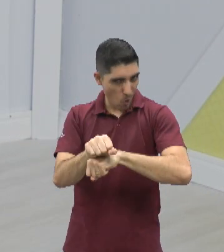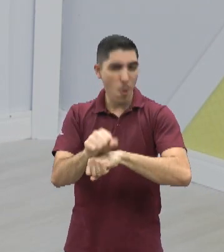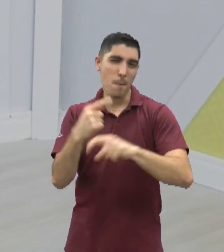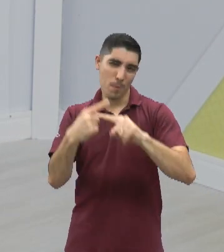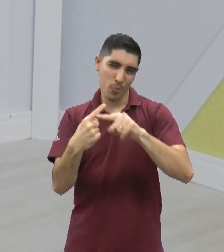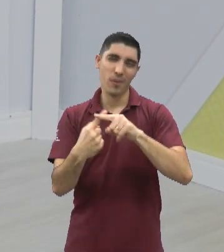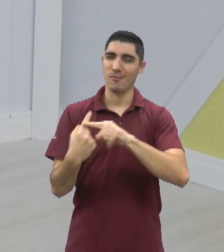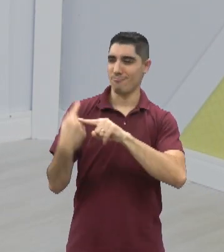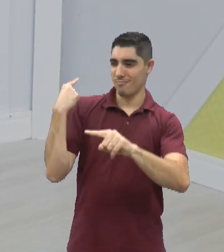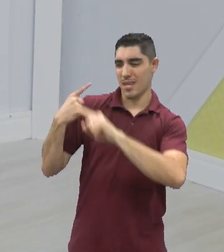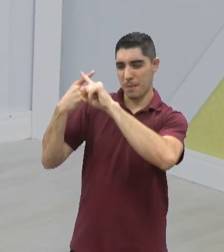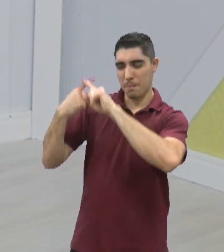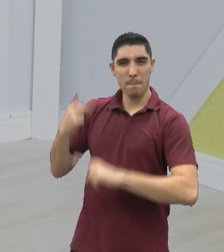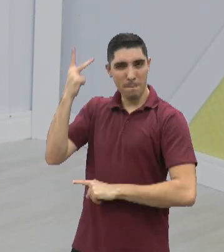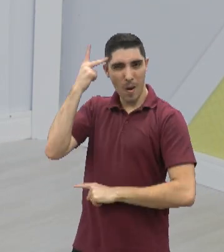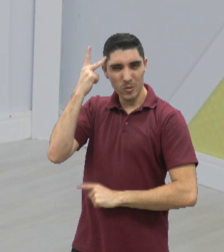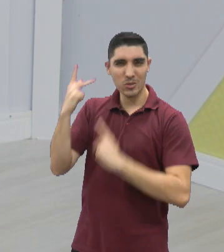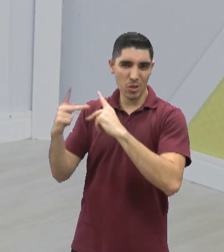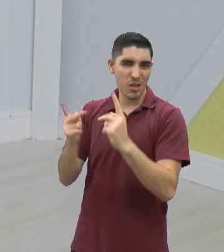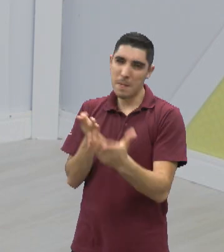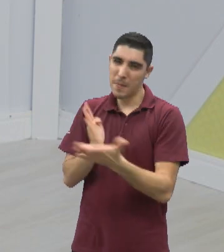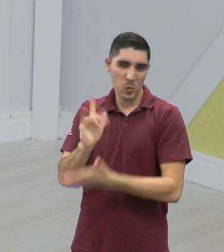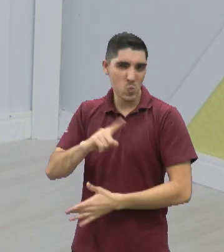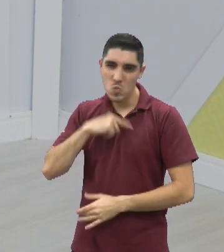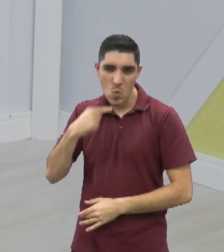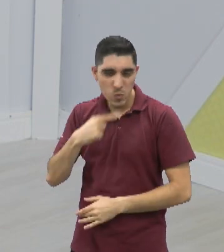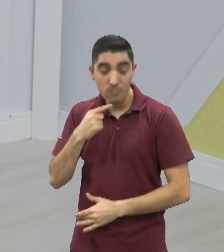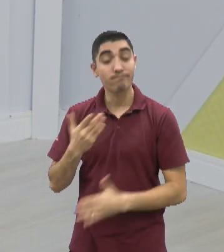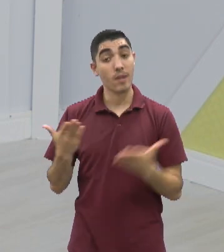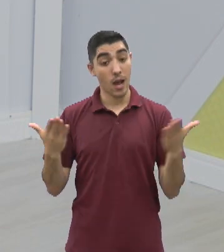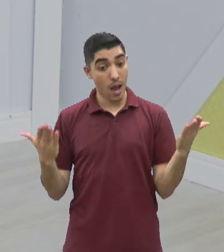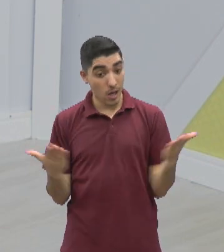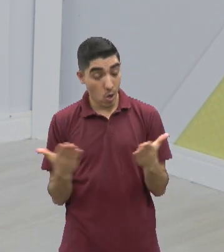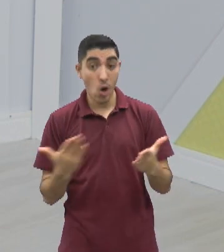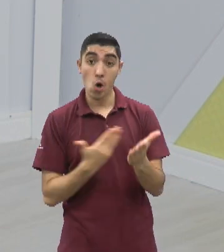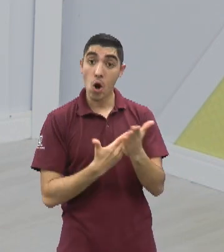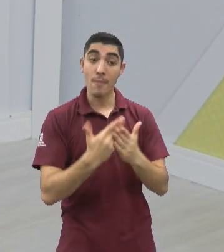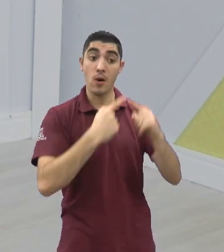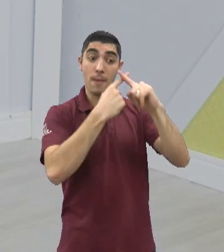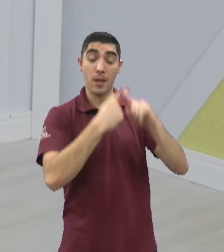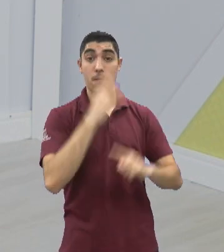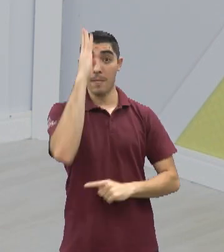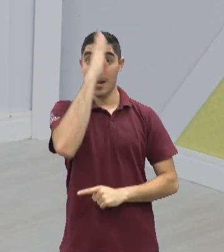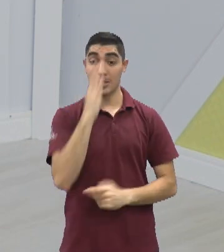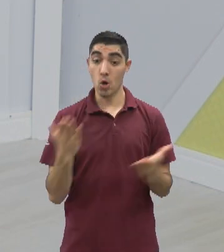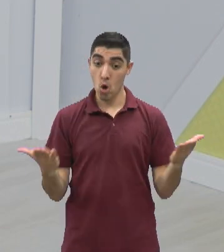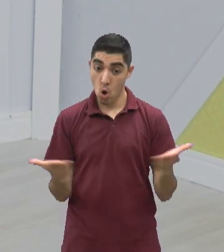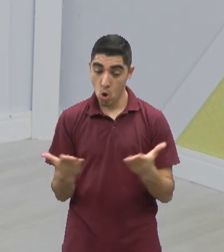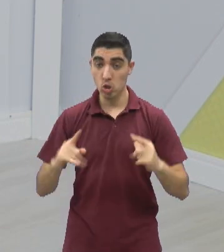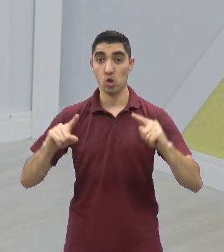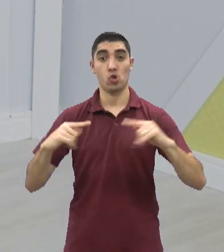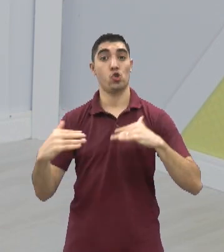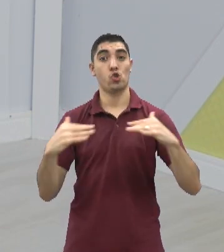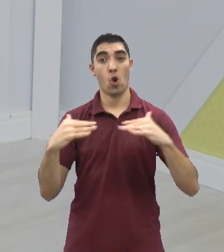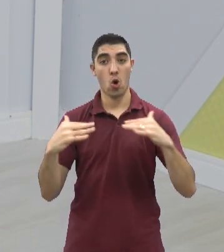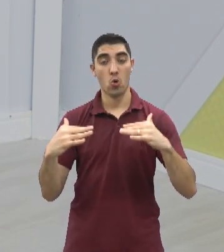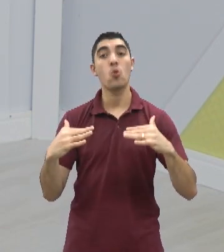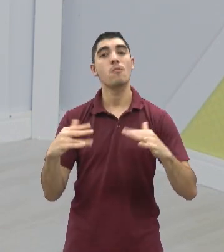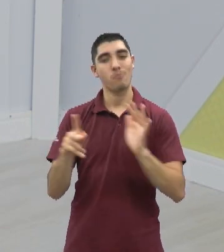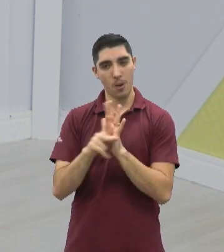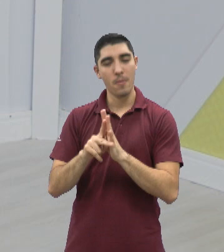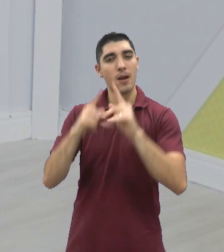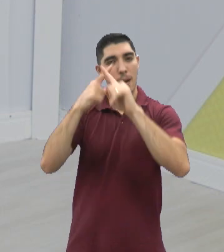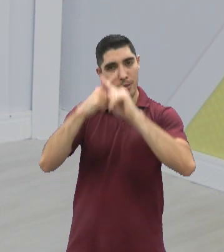Campeonato Paulista. O time do vôlei São José entra em quadra hoje na Farmaconde Arena pela primeira rodada da Superliga